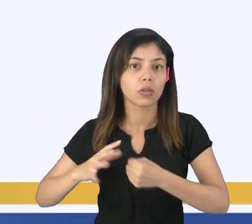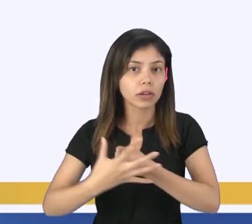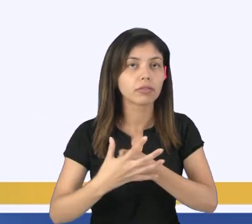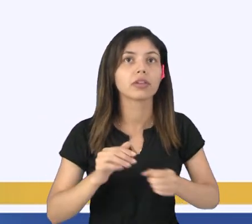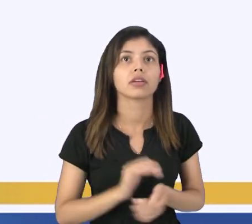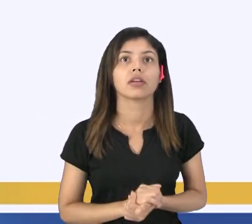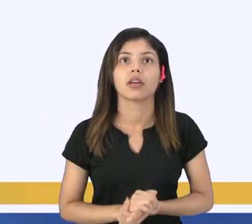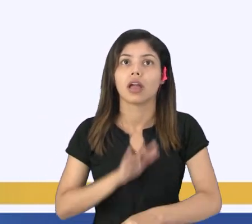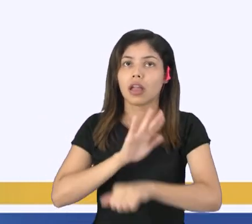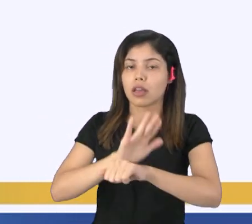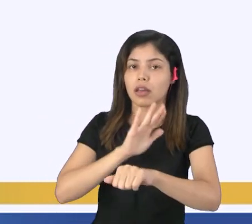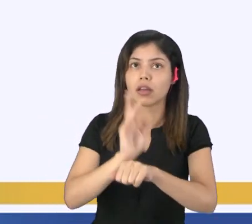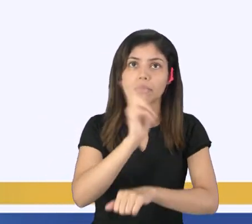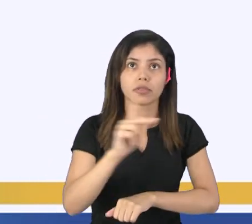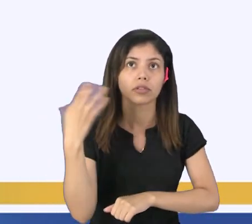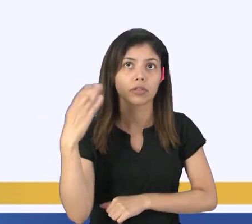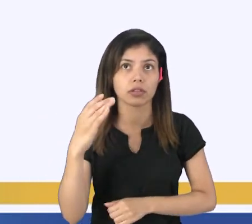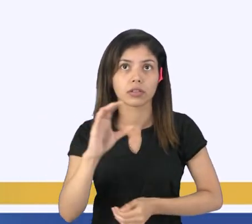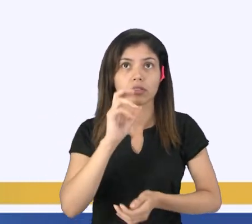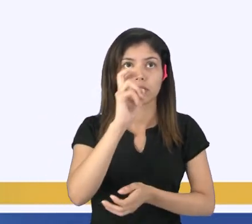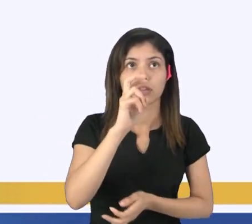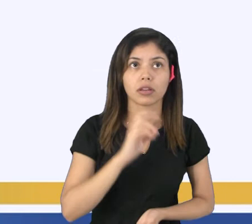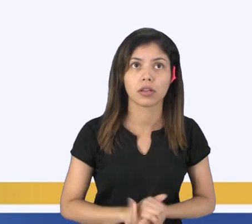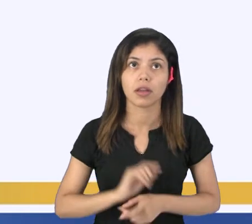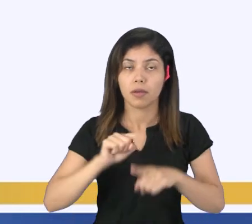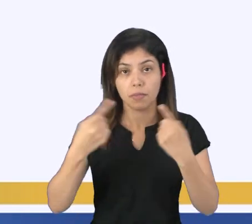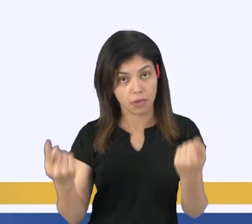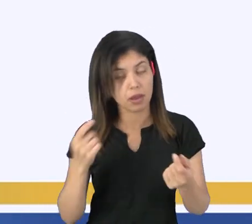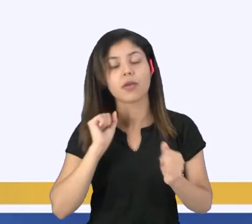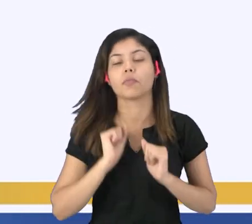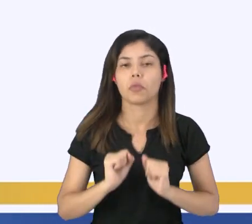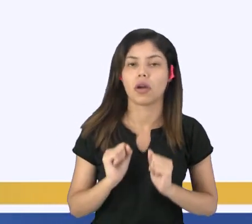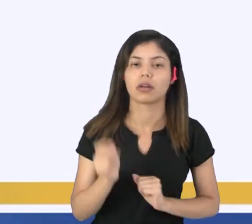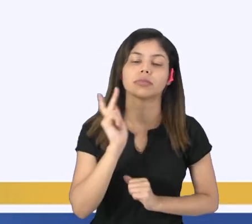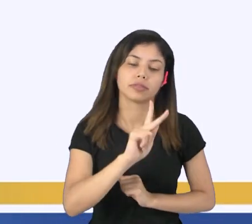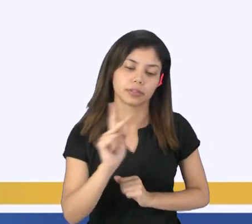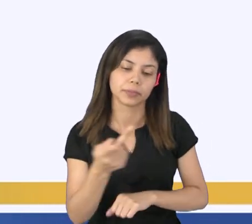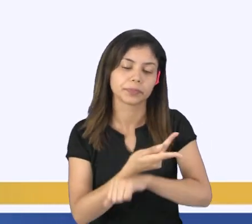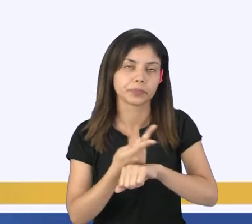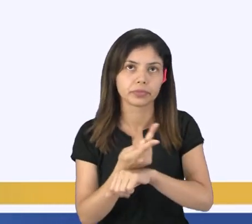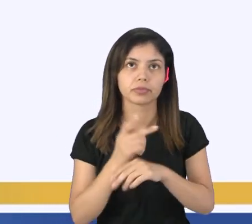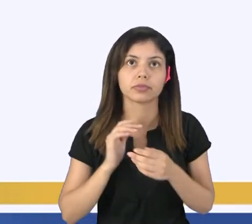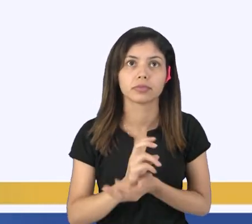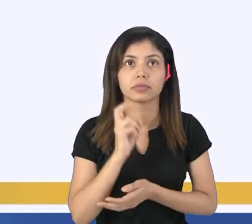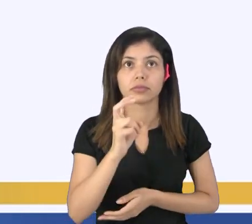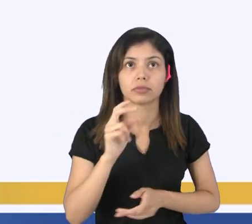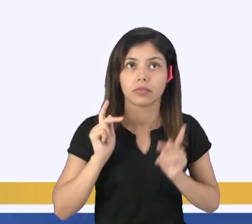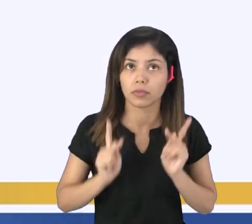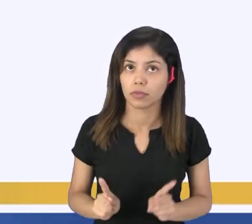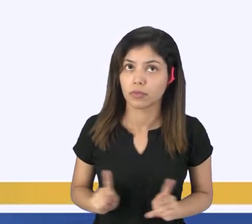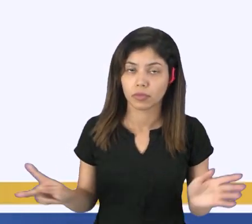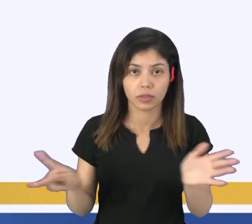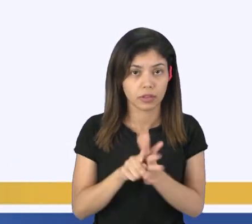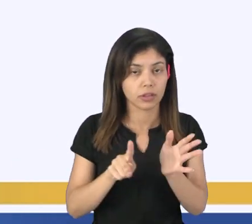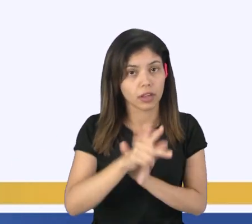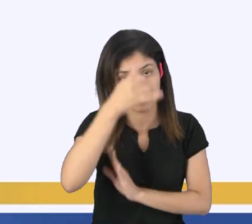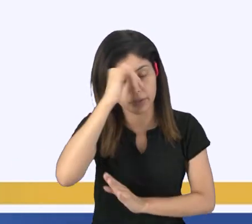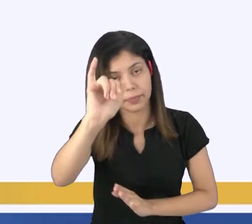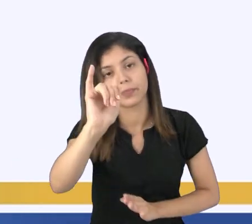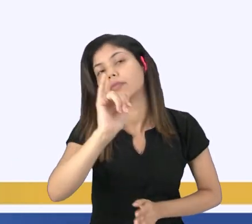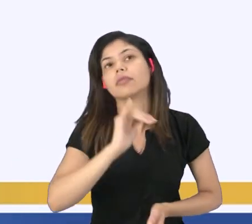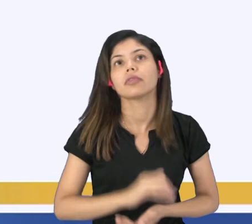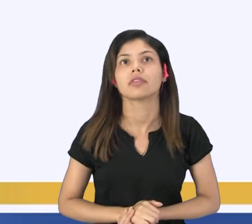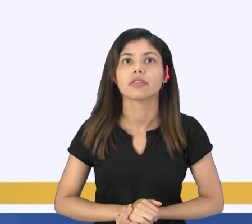ajuda dele, é claro que nem a aula dele, né? Que é a religião, mas se ele puder contribuir, né? 5 tipos de comportamento padrão de